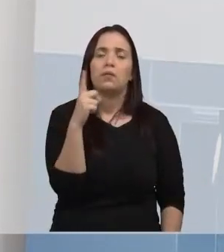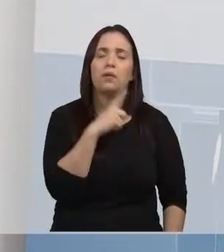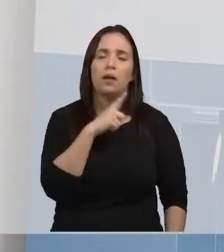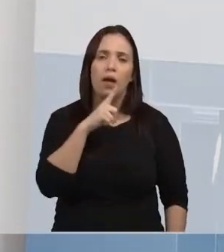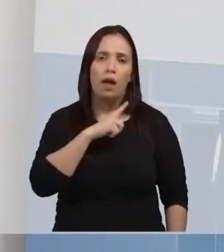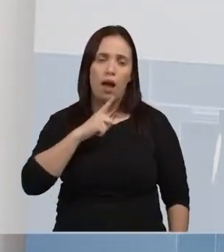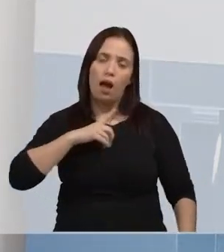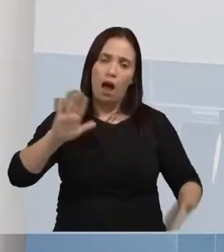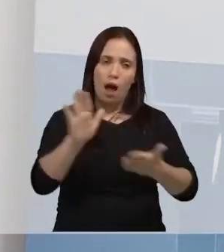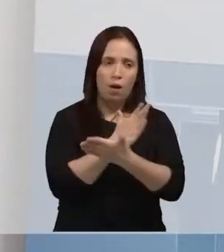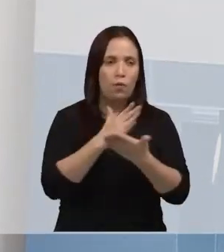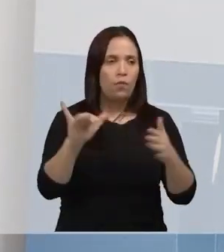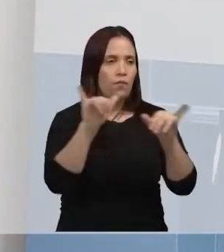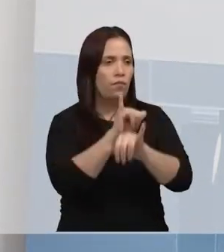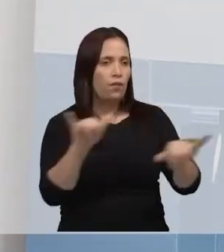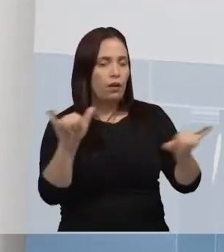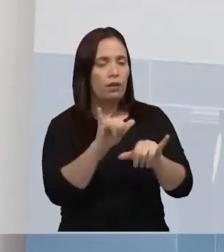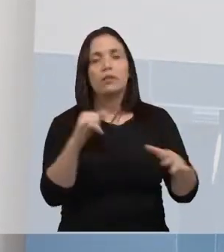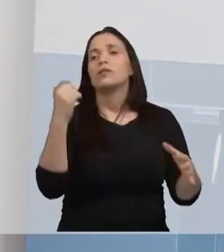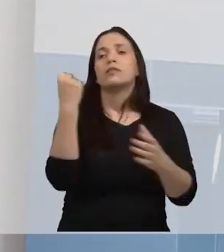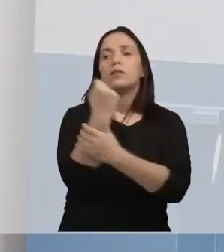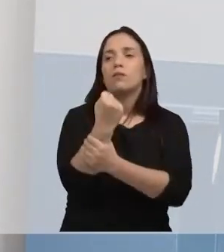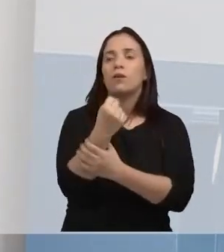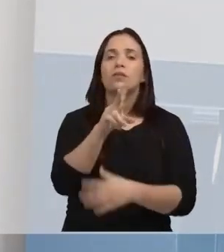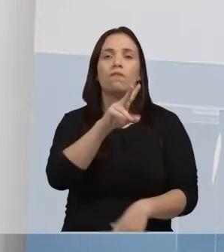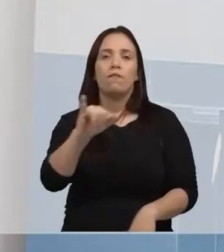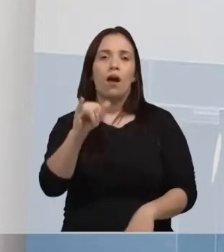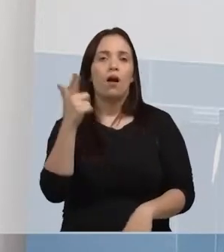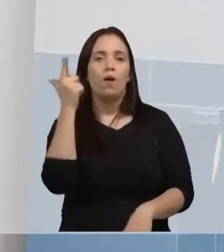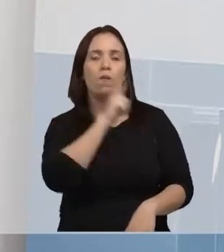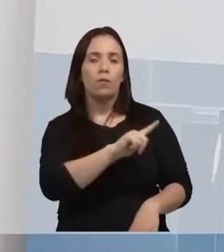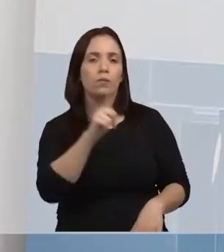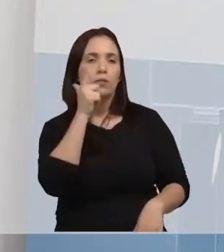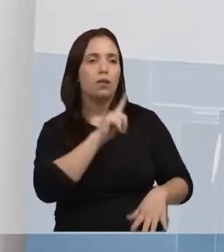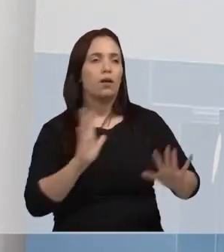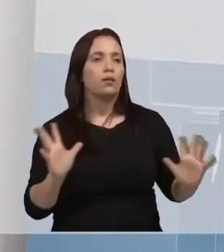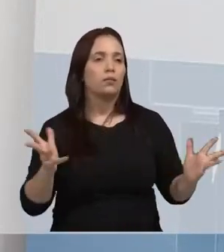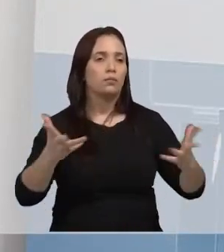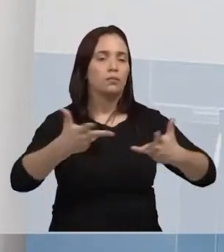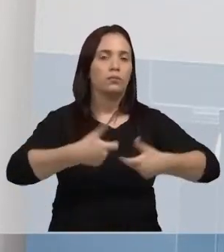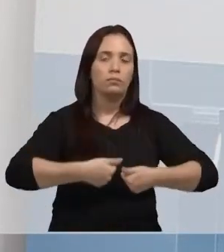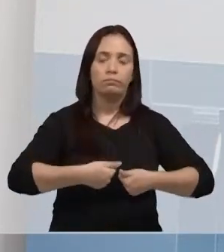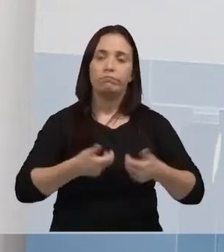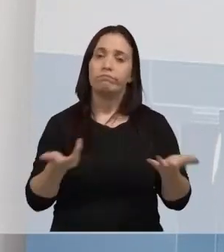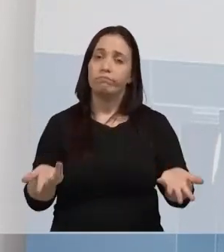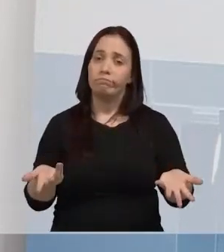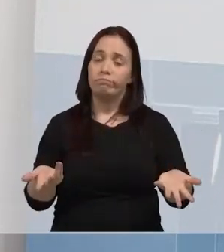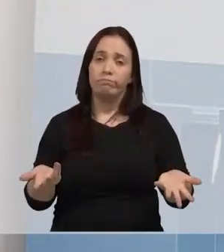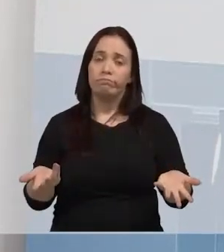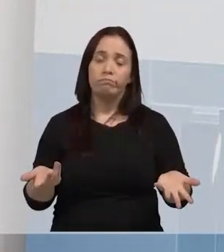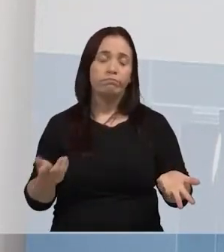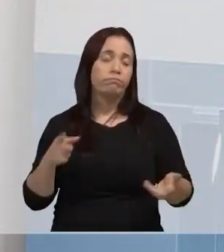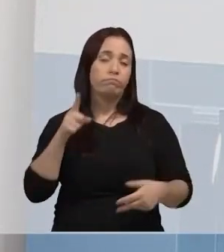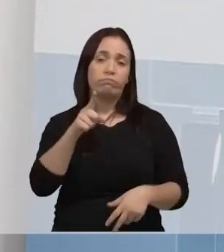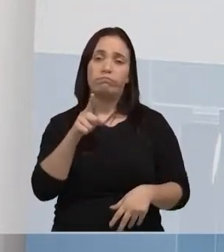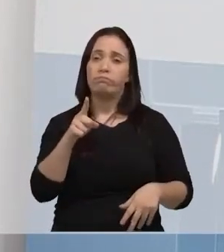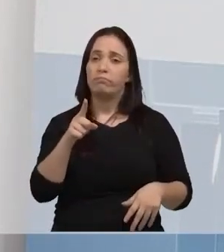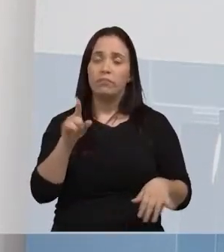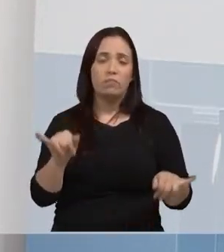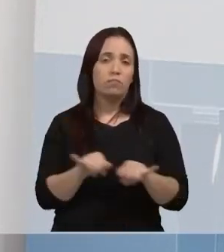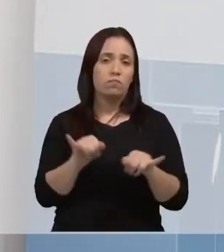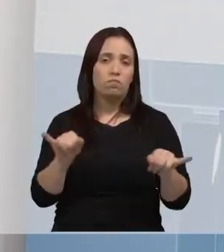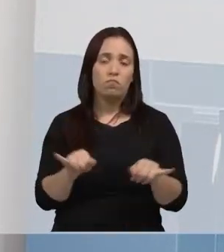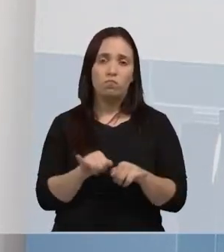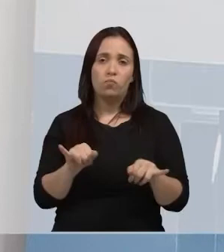eles, alguns ganharam até a eleição e passaram por grande dificuldade. Vou dar um exemplo aqui, o ex-governador Ciro Gomes. O ex-governador Ciro